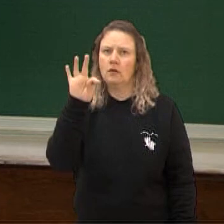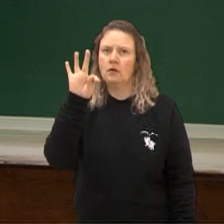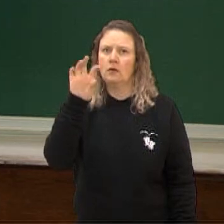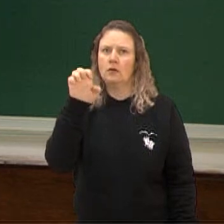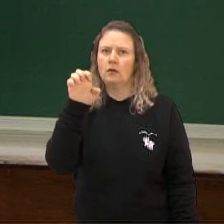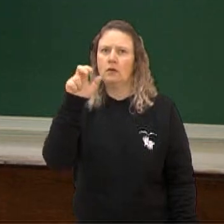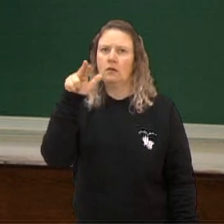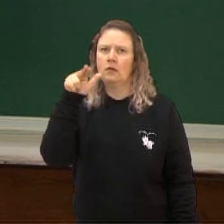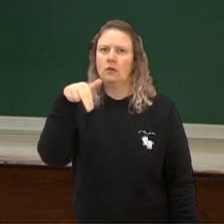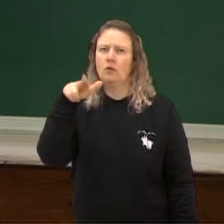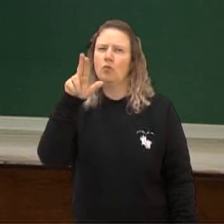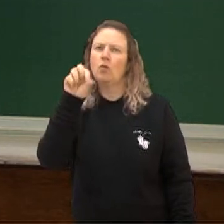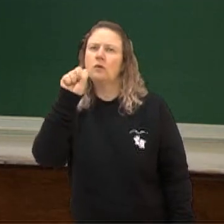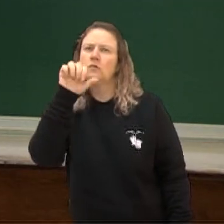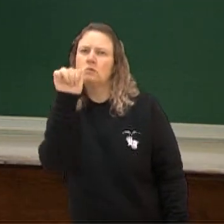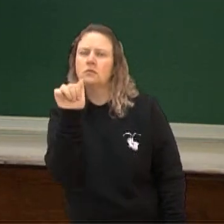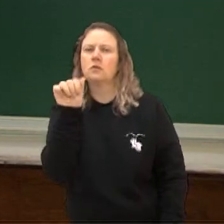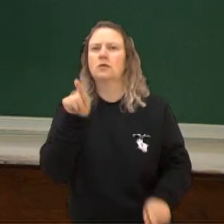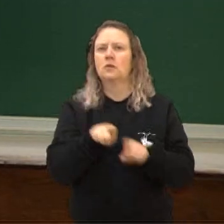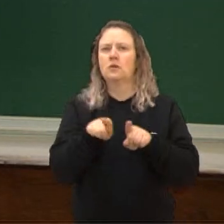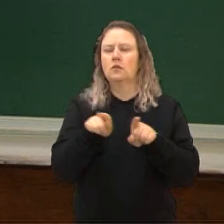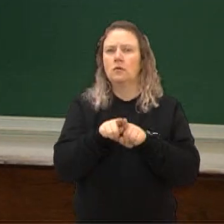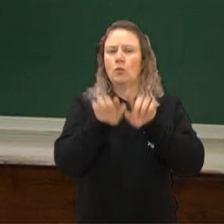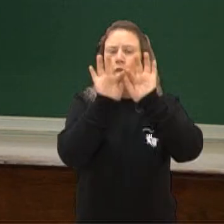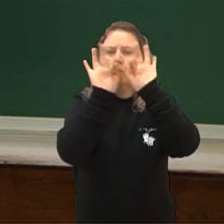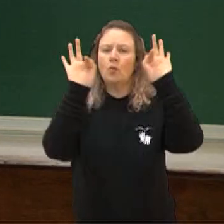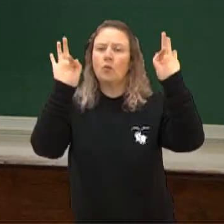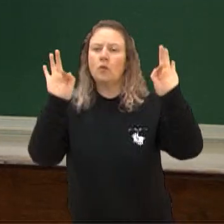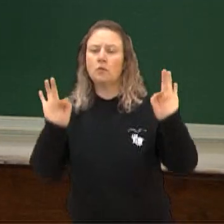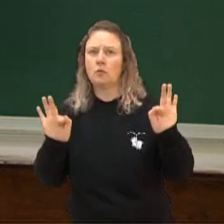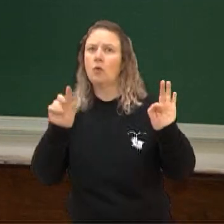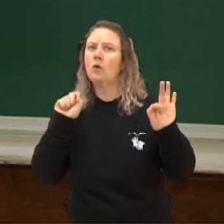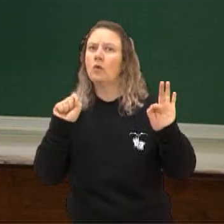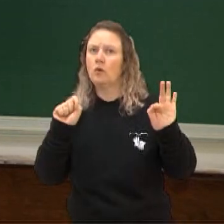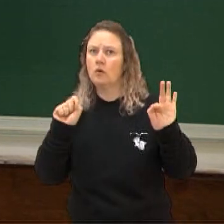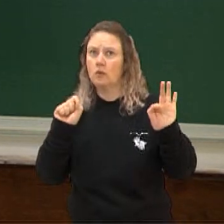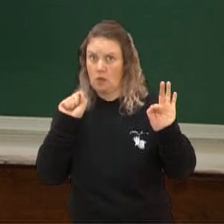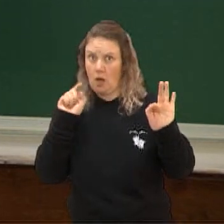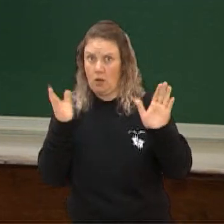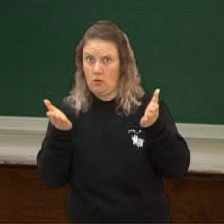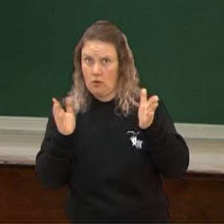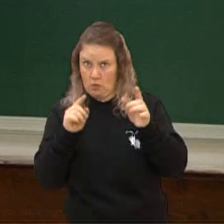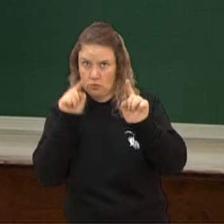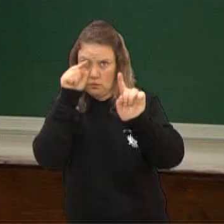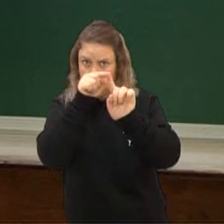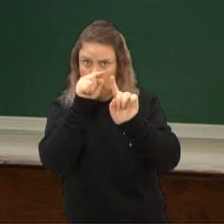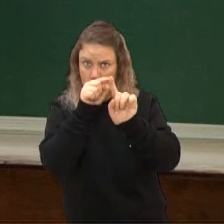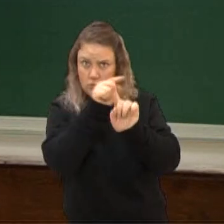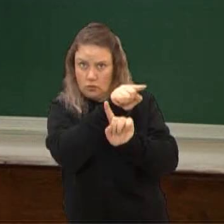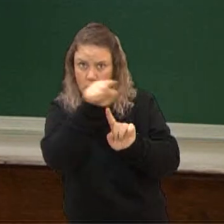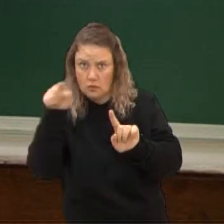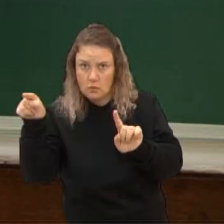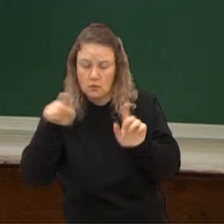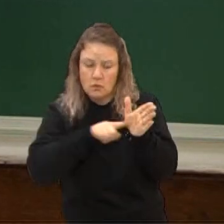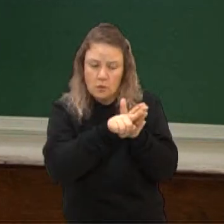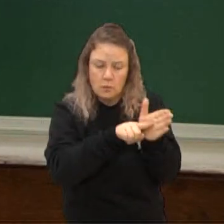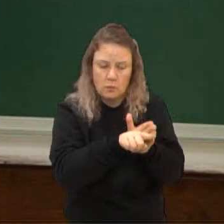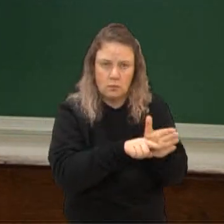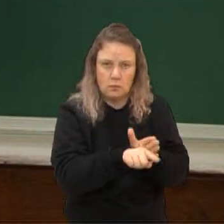compõe a hipotenusa. Na dedução da fórmula, que aliás eu desafio vocês a dar uma pesquisadinha sobre fórmula